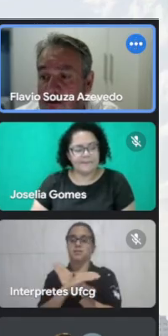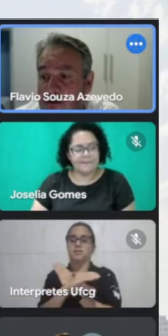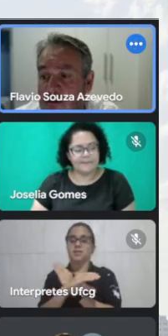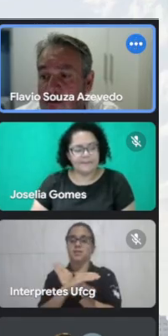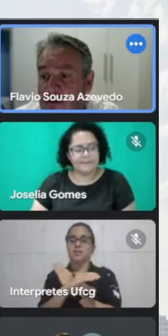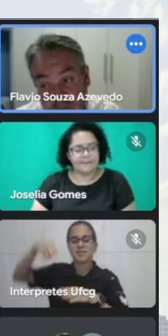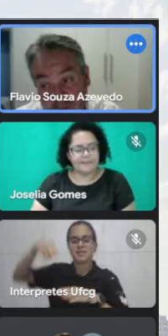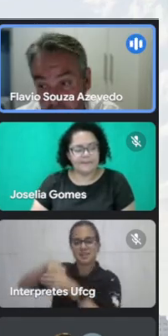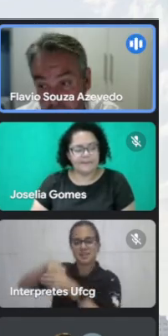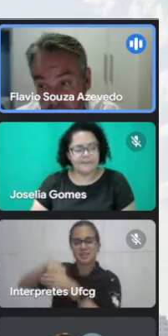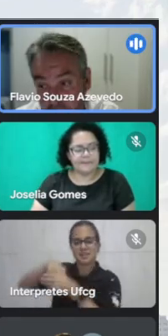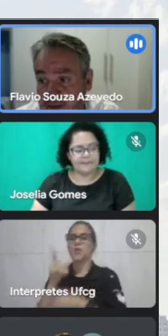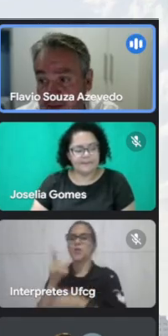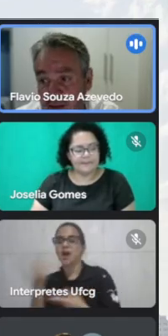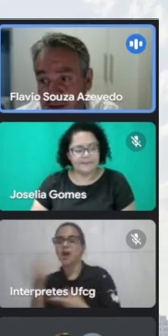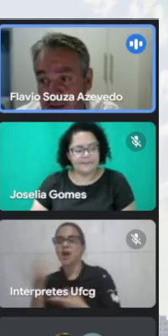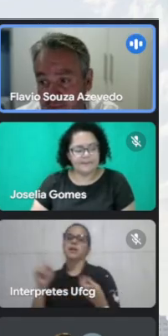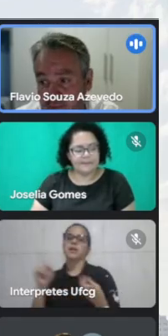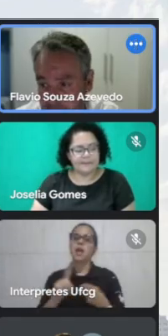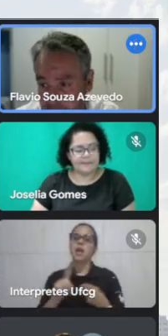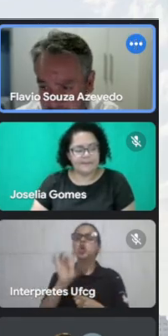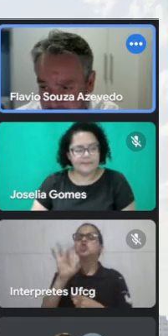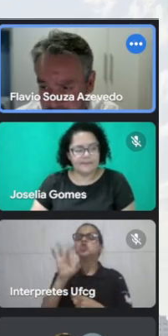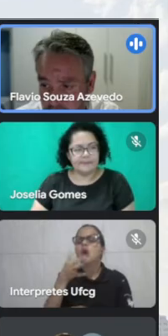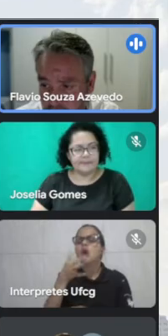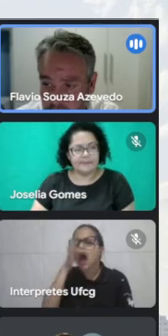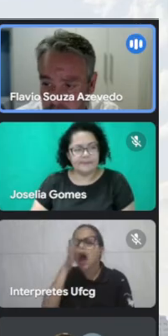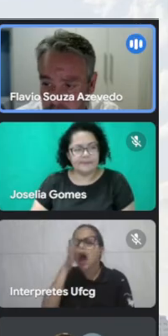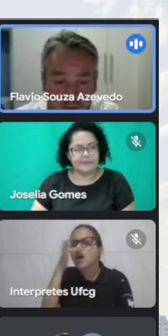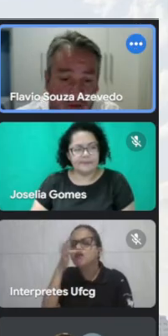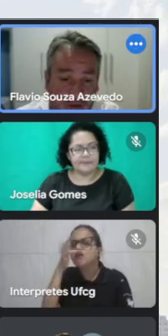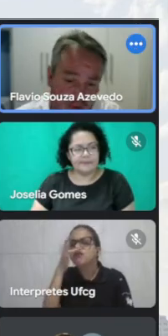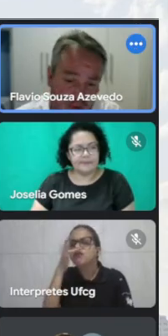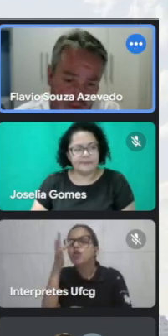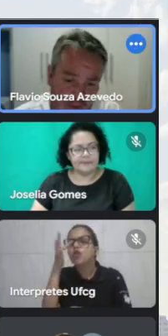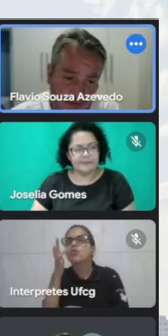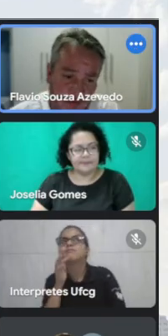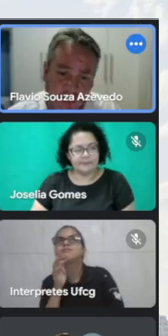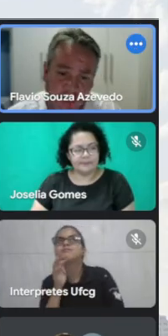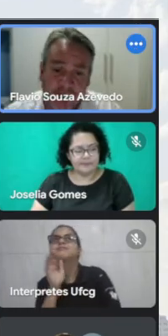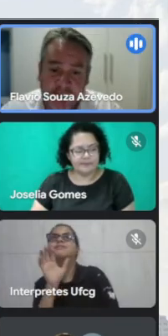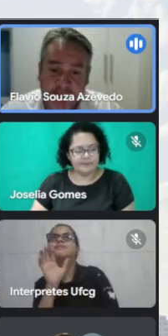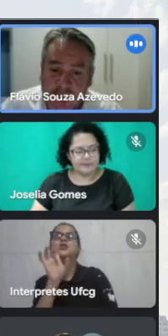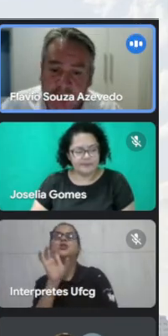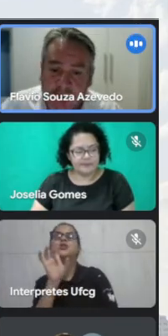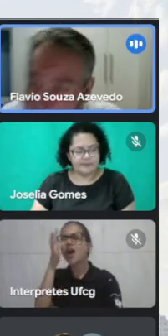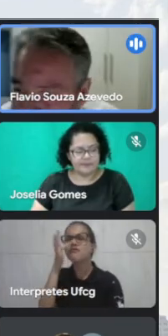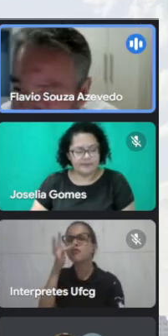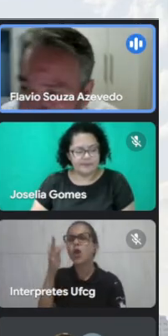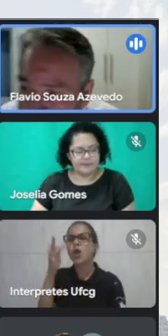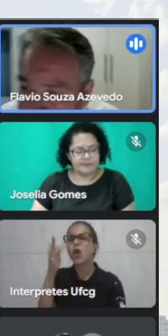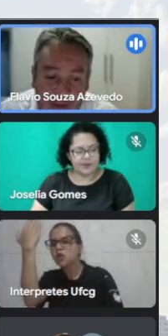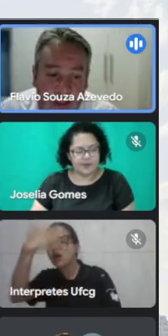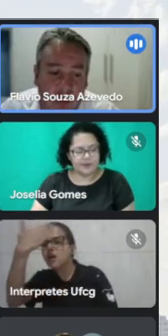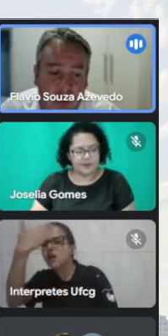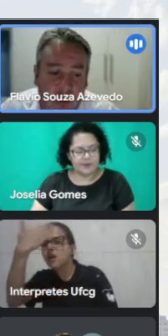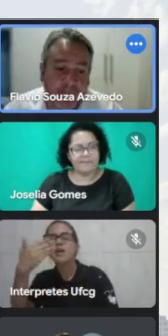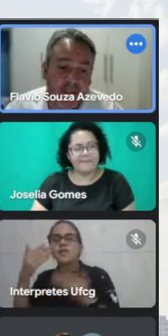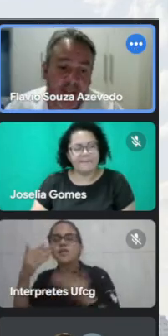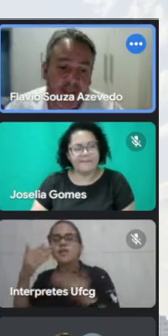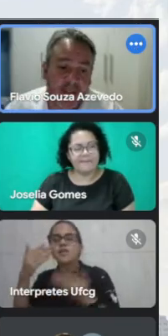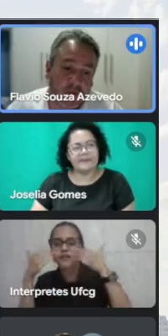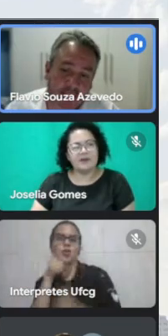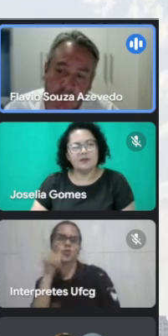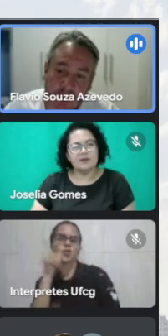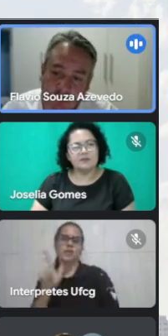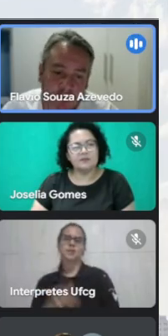enraizada, fica submersa e é só a flor que fica emergindo para fora da água.